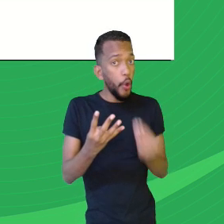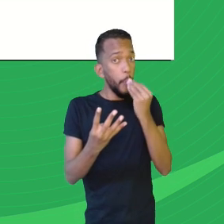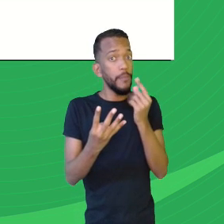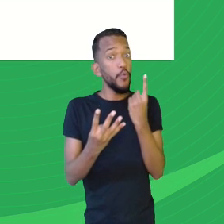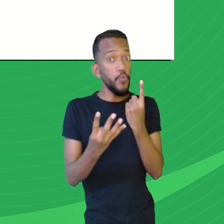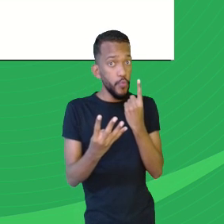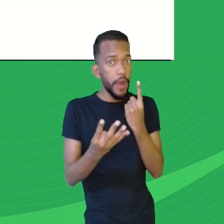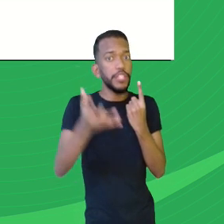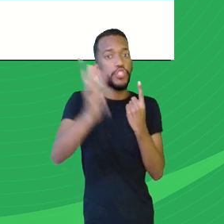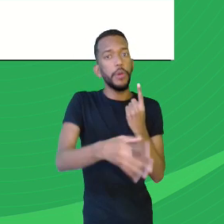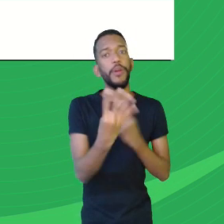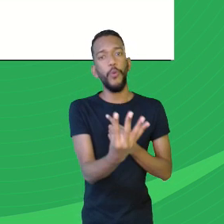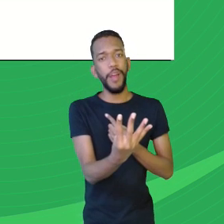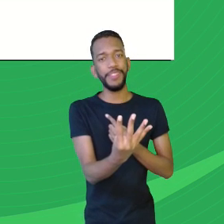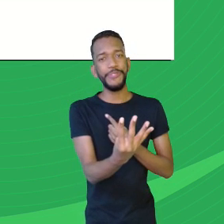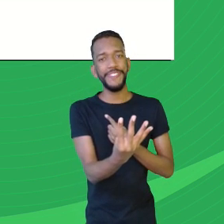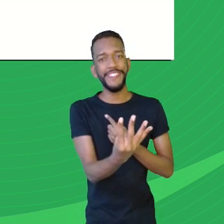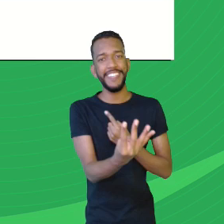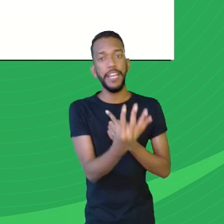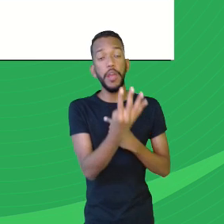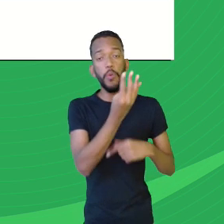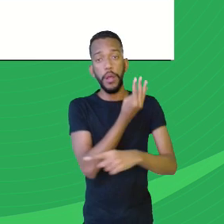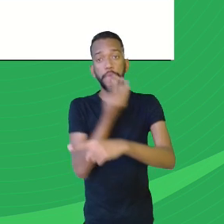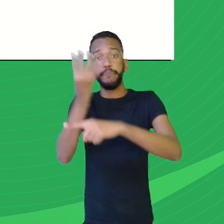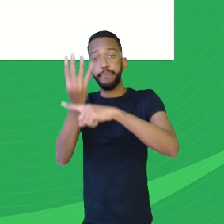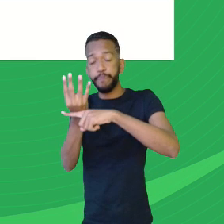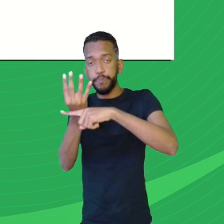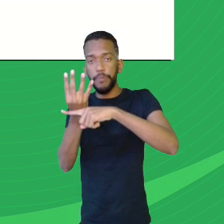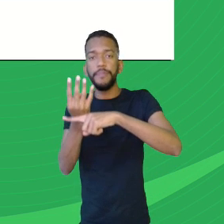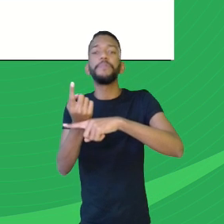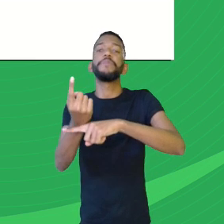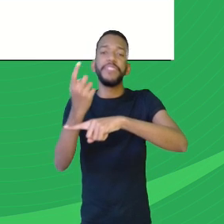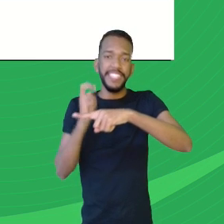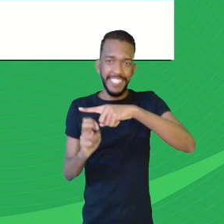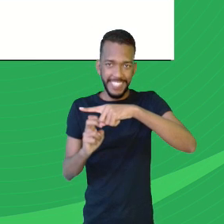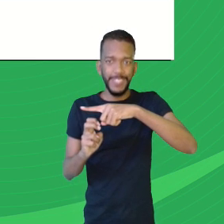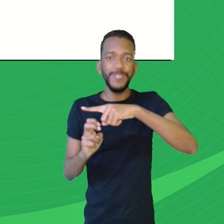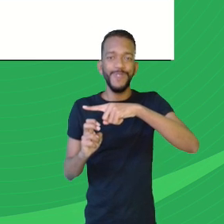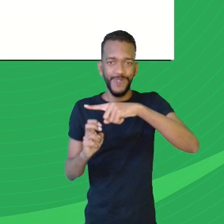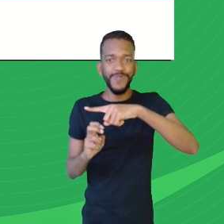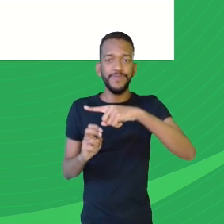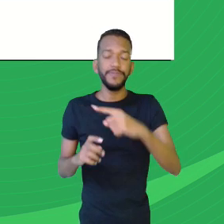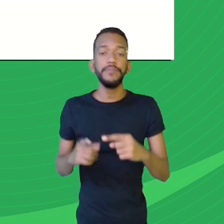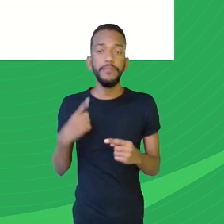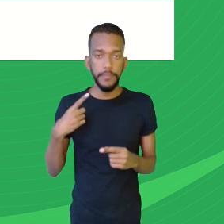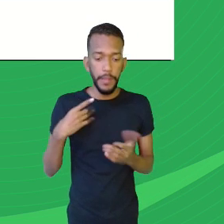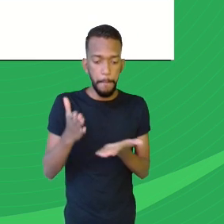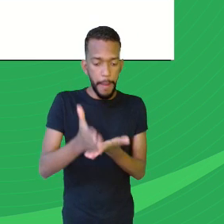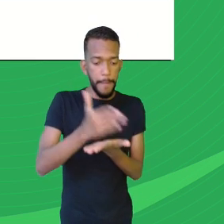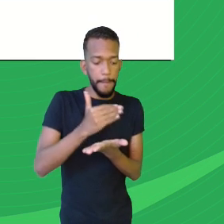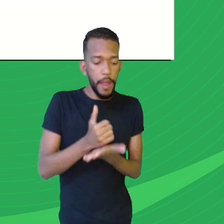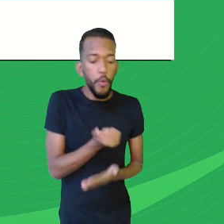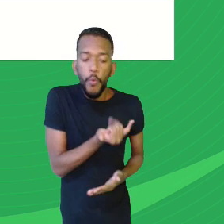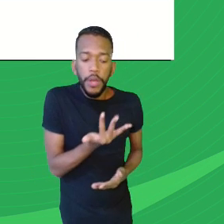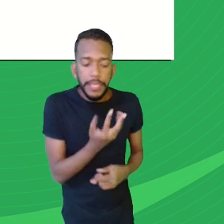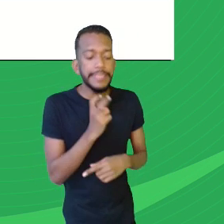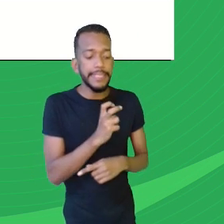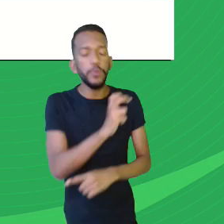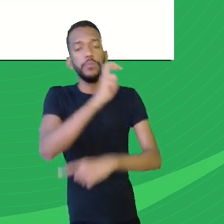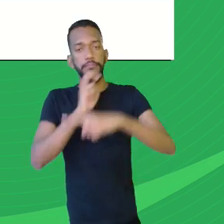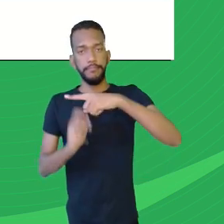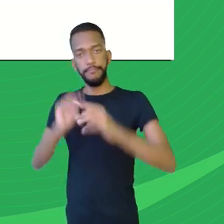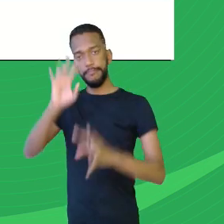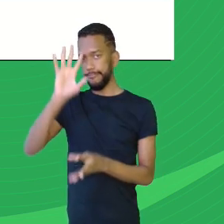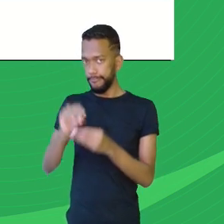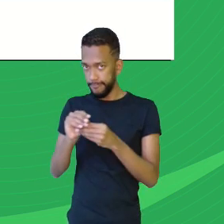que sobraram aí. E o denominador são as partes que eu reparti a minha pizza. E